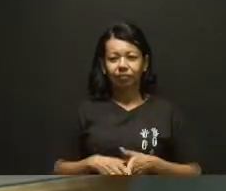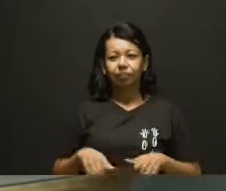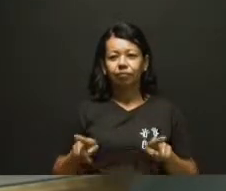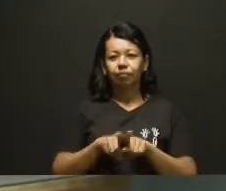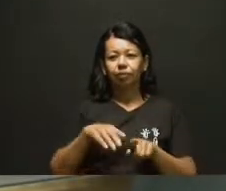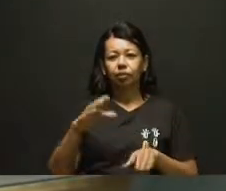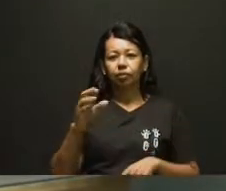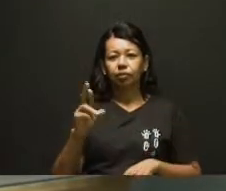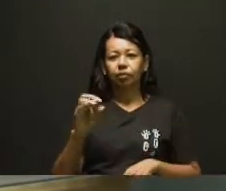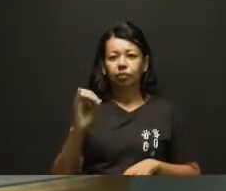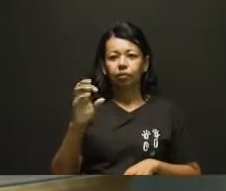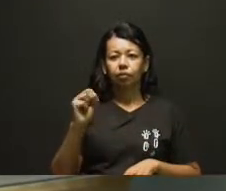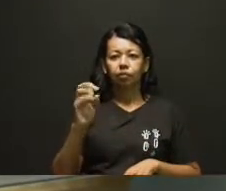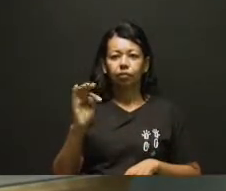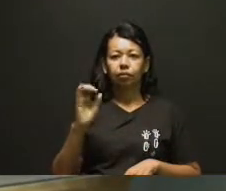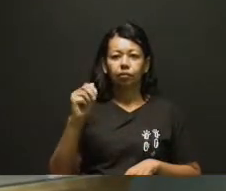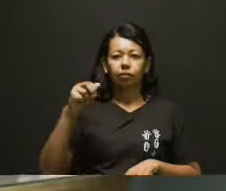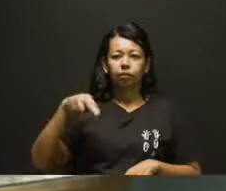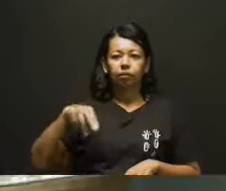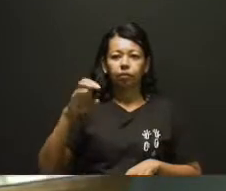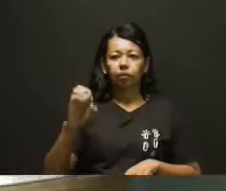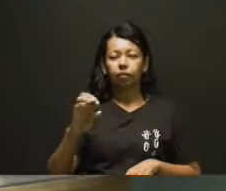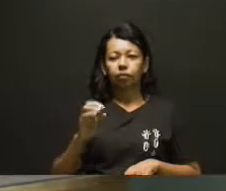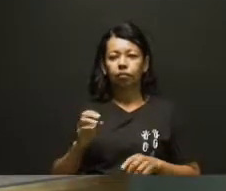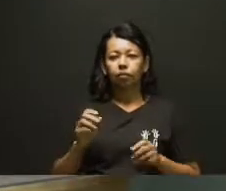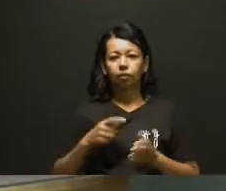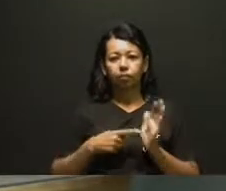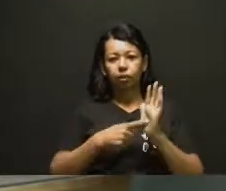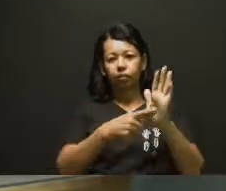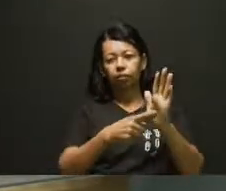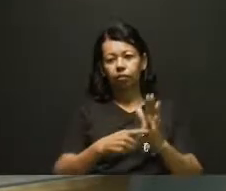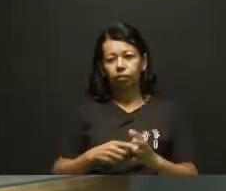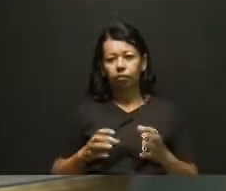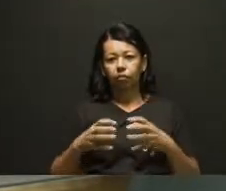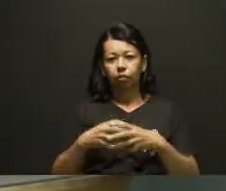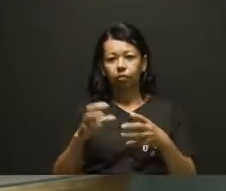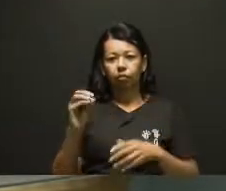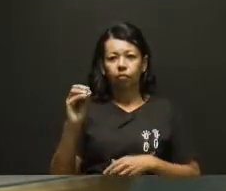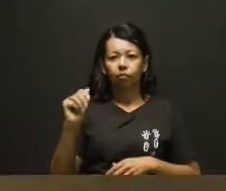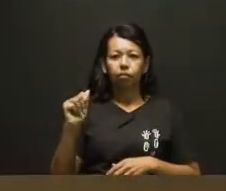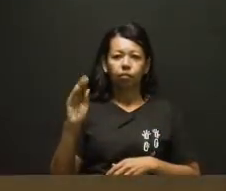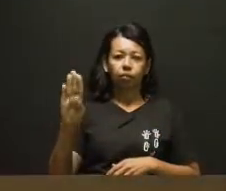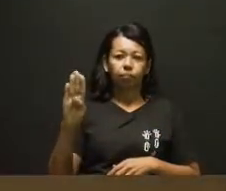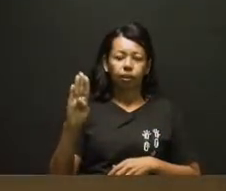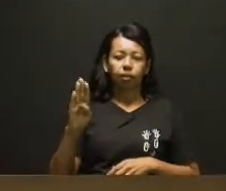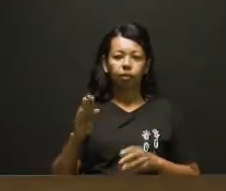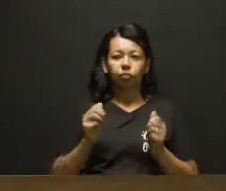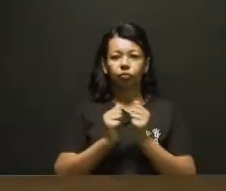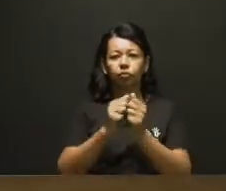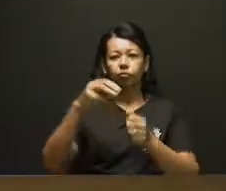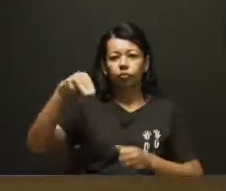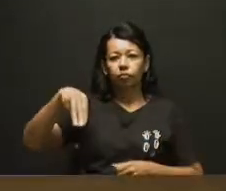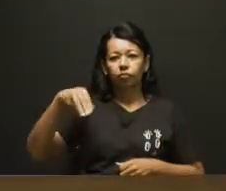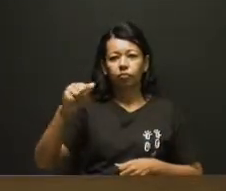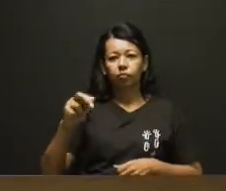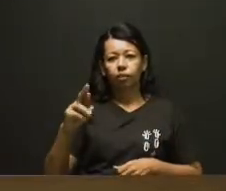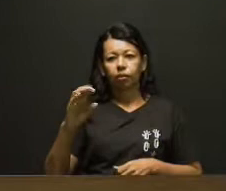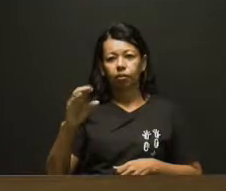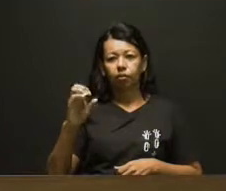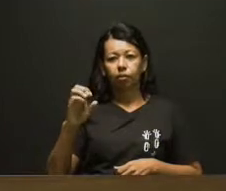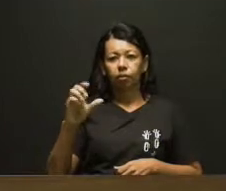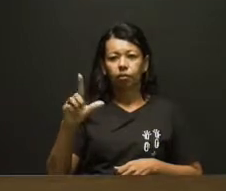cristianne que representa a comissão do beijo com doutor marcelo boa noite a